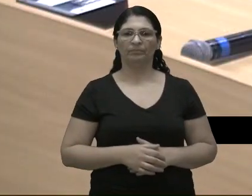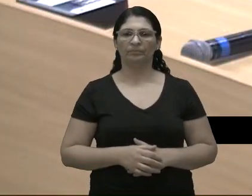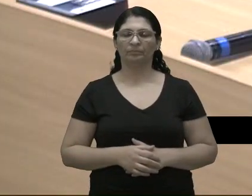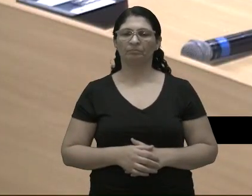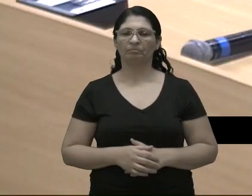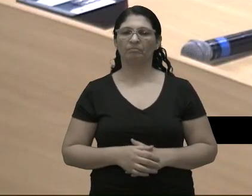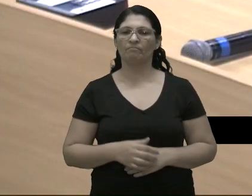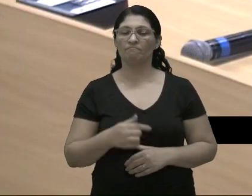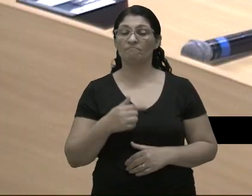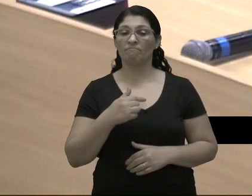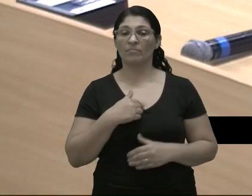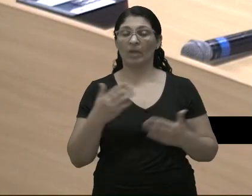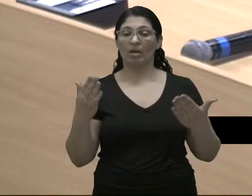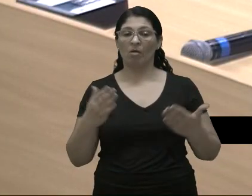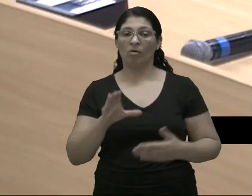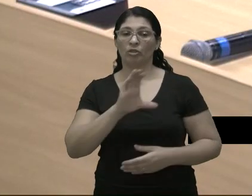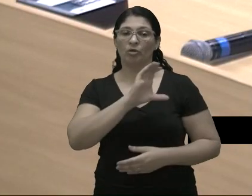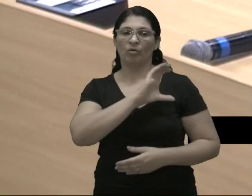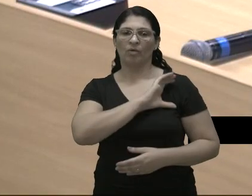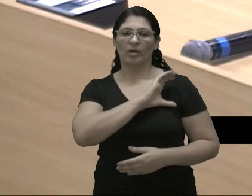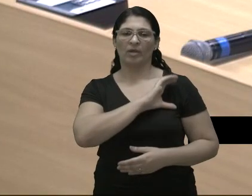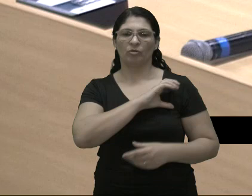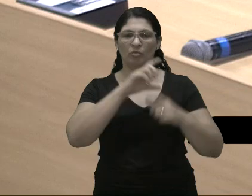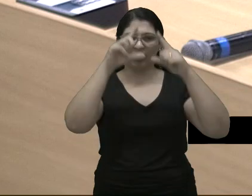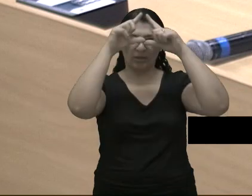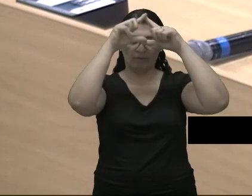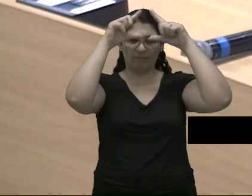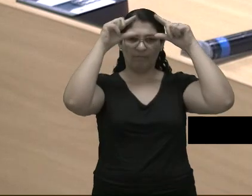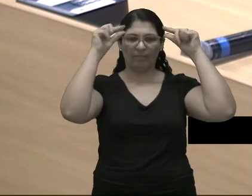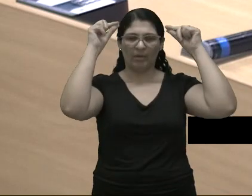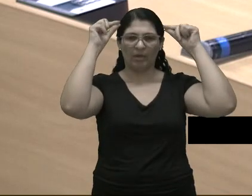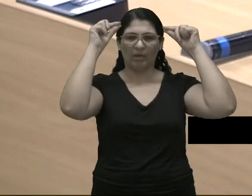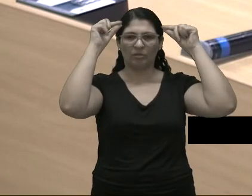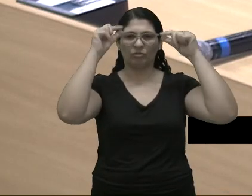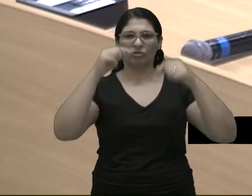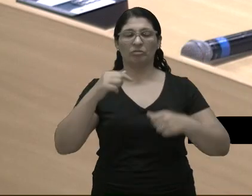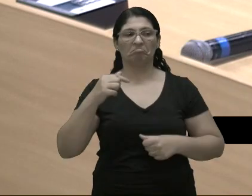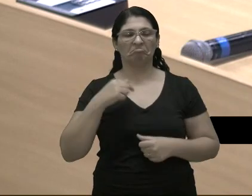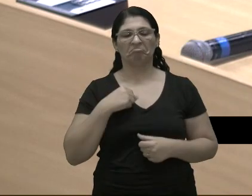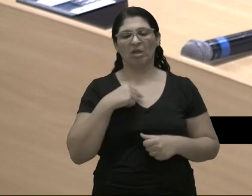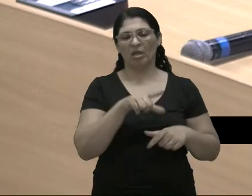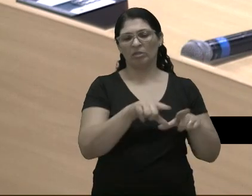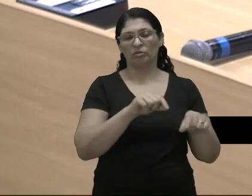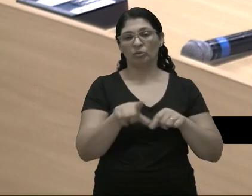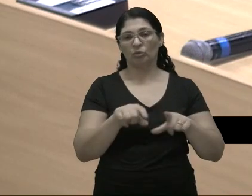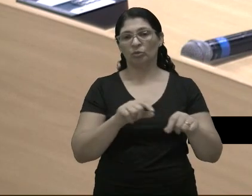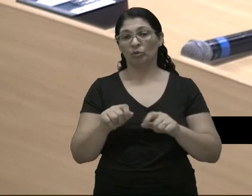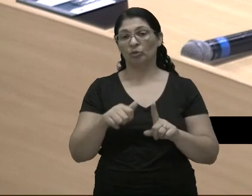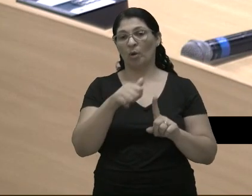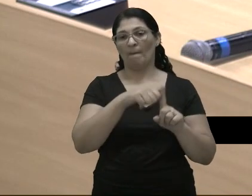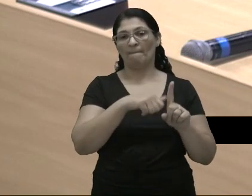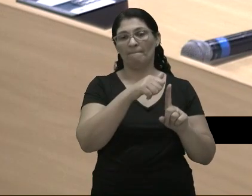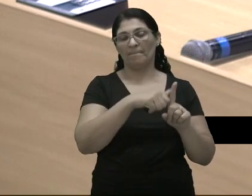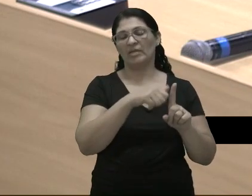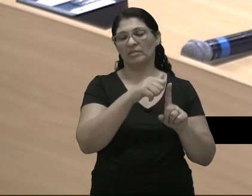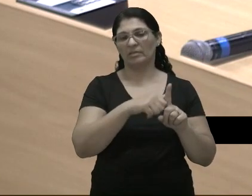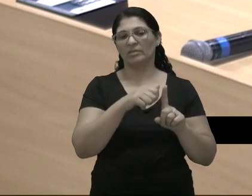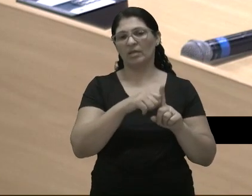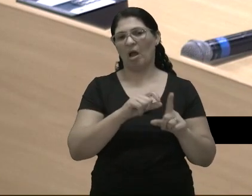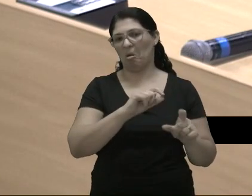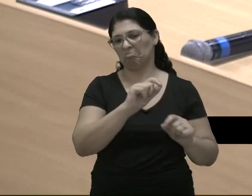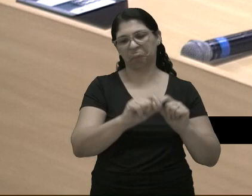Estou no papel de coordenadora da enfermagem, onde eu faço a escala mensal dos enfermeiros e